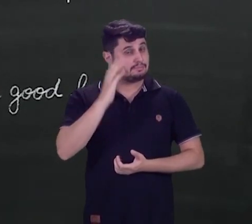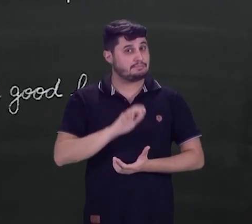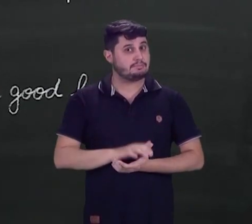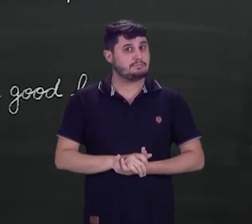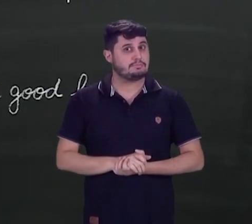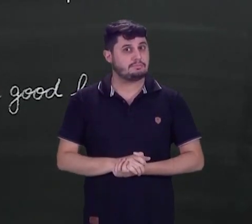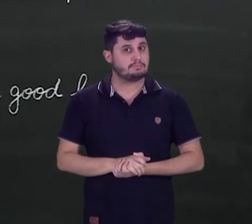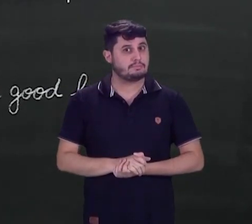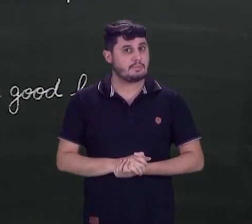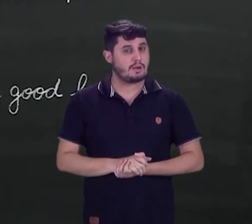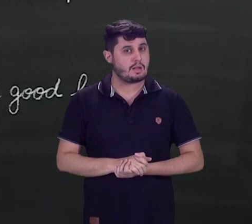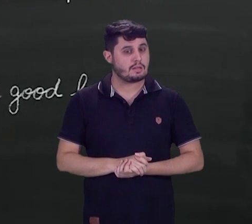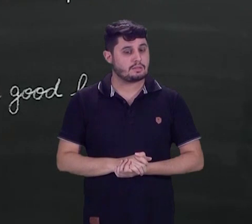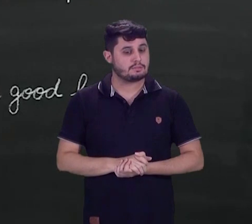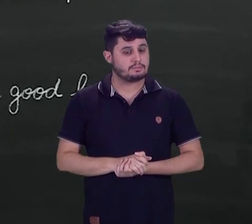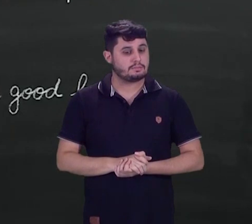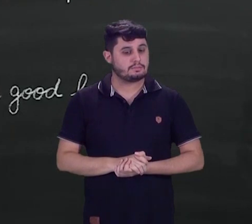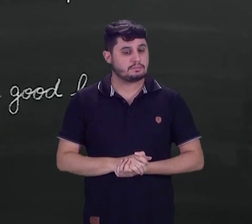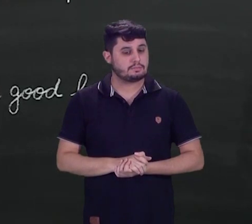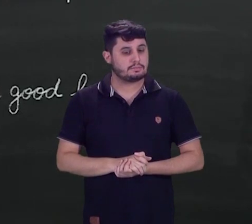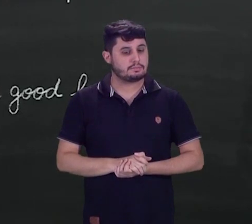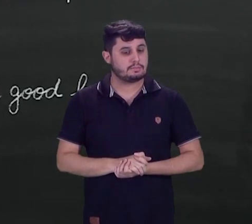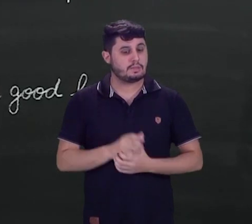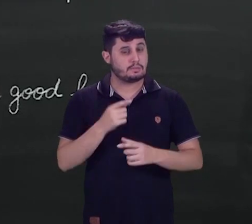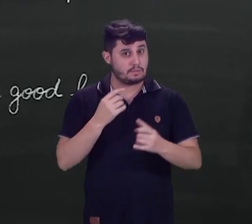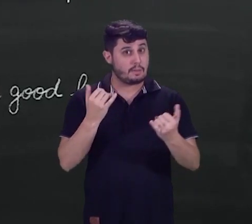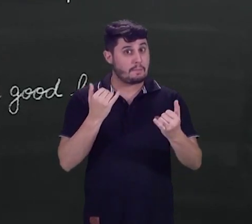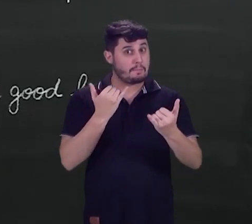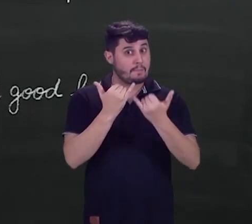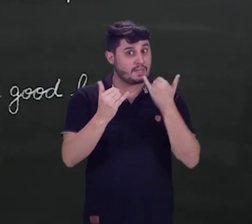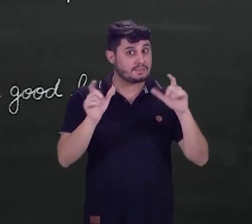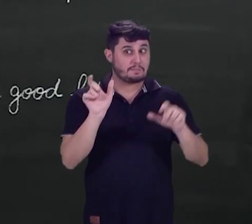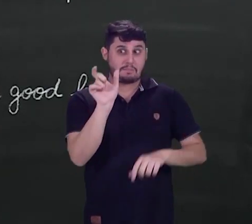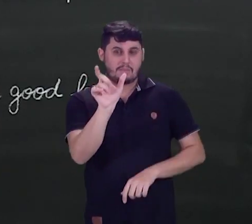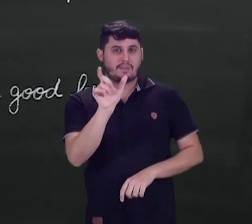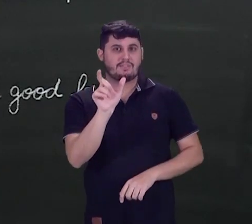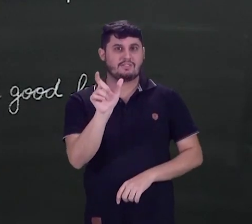D, grava o D, ó, porque o D é do delivery, tá bom?